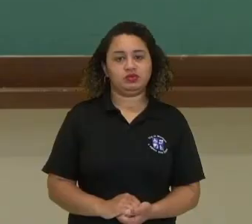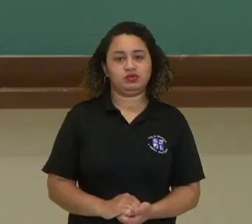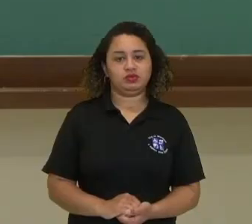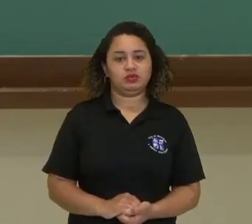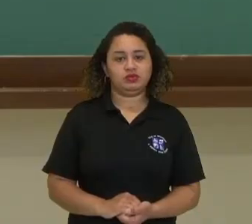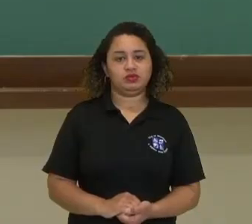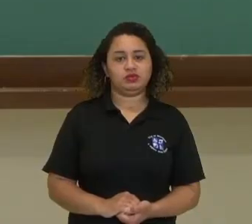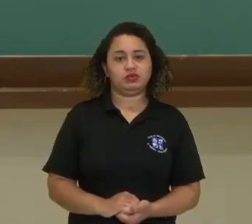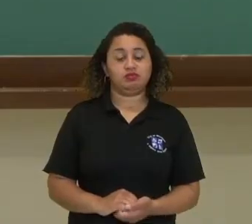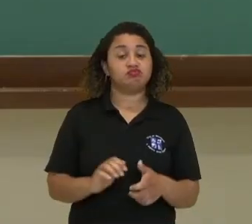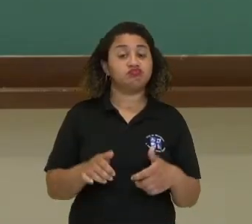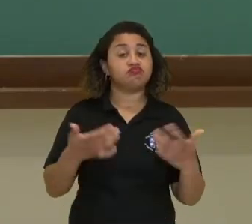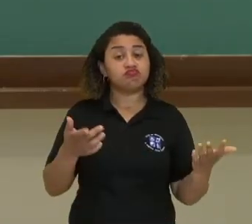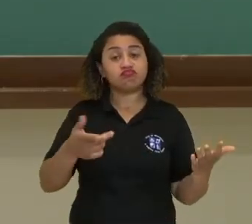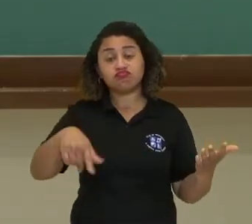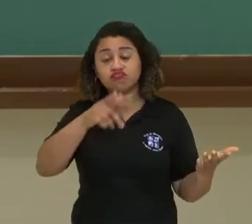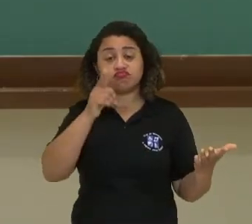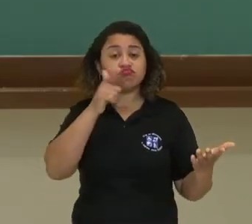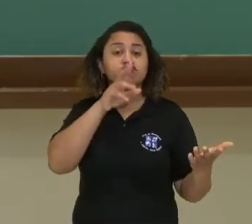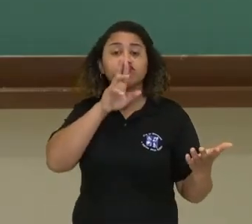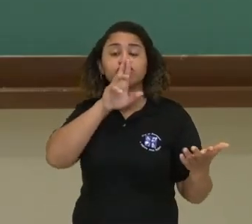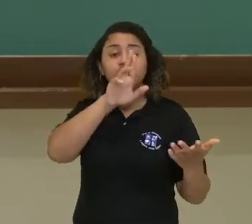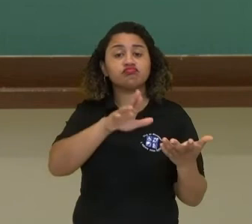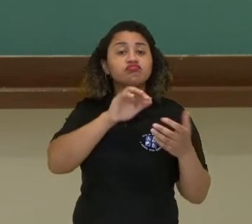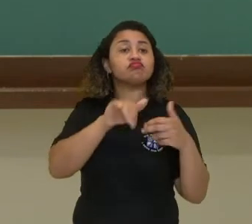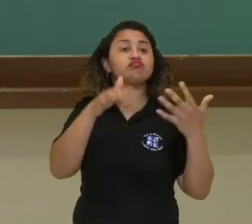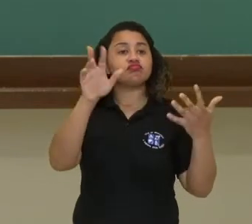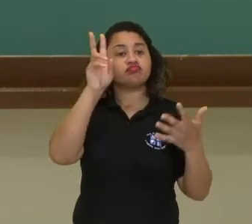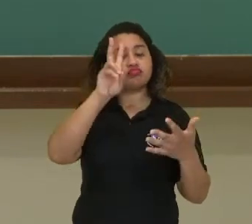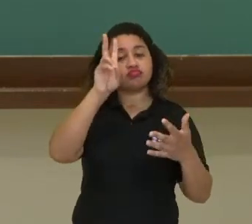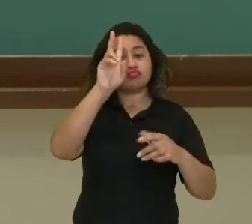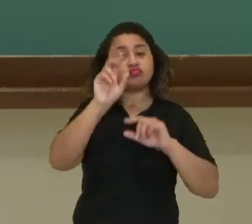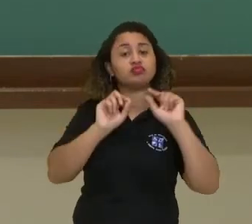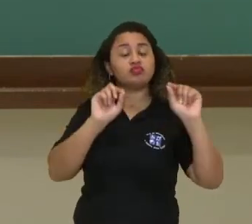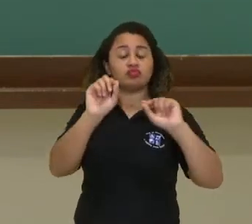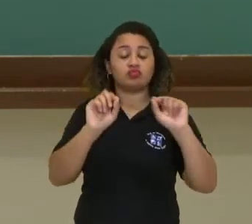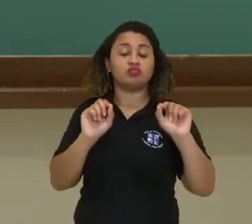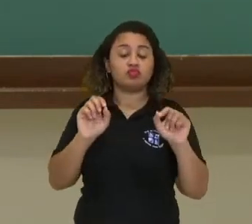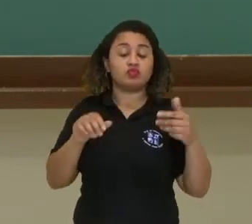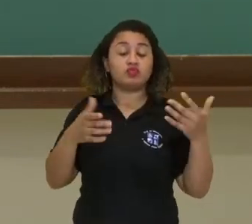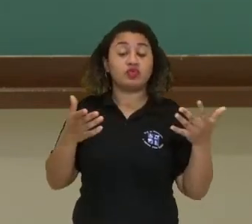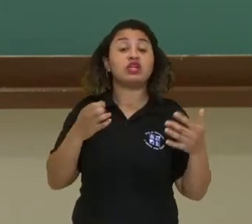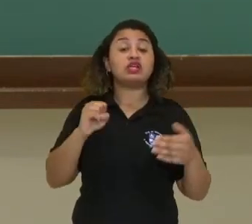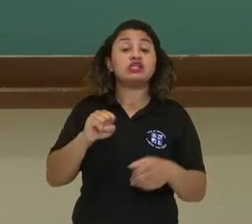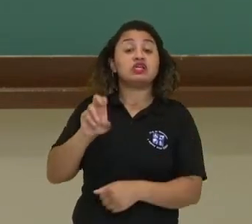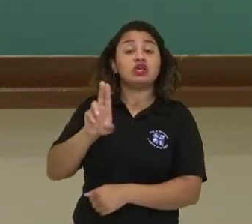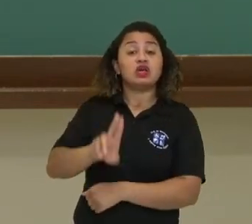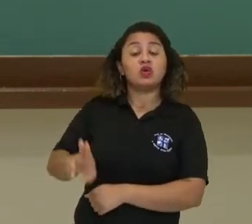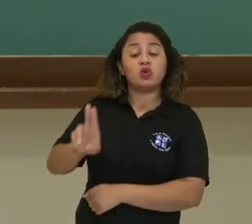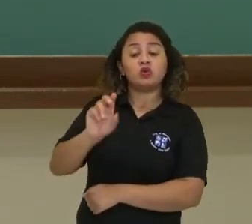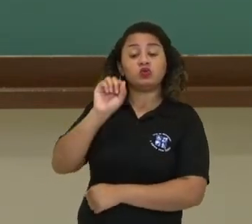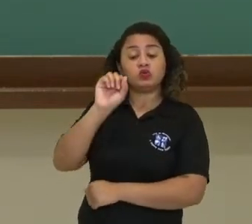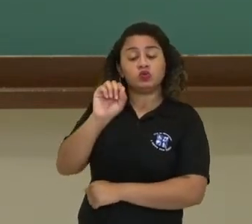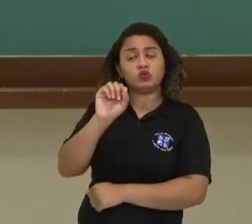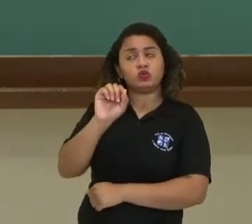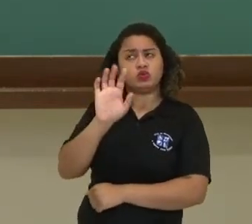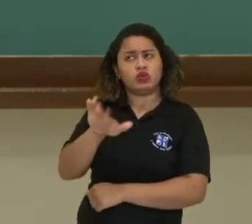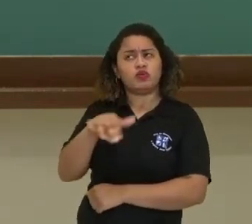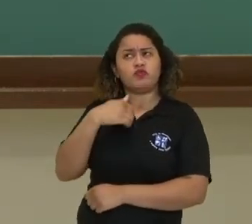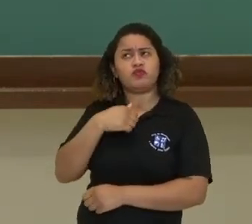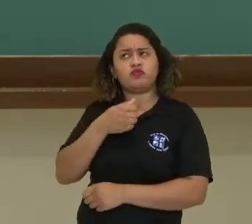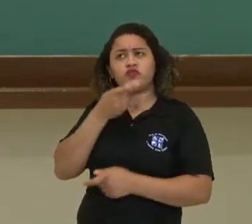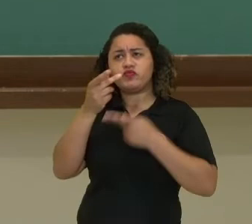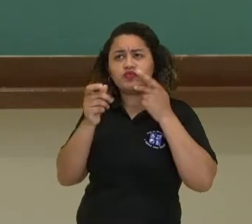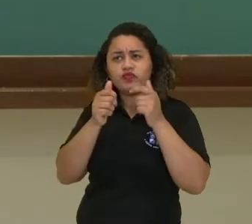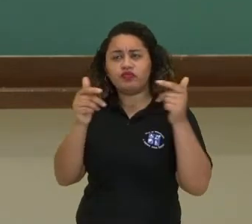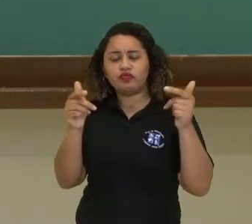E aí, o que você respondeu? Então, pessoal, relembrando, quando eu digo algo